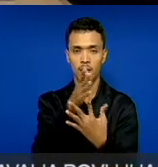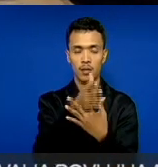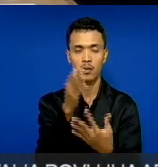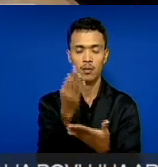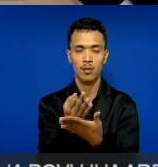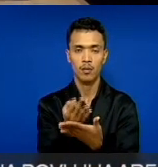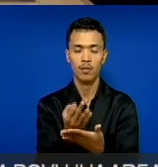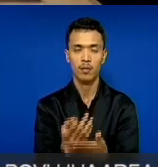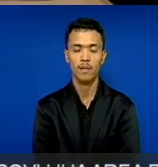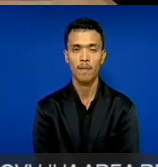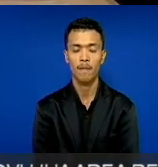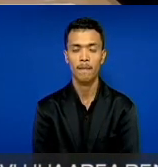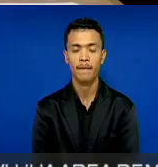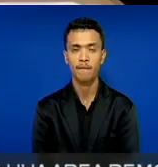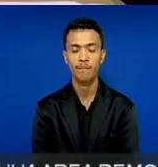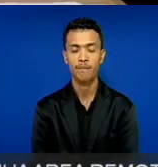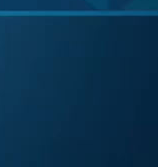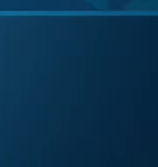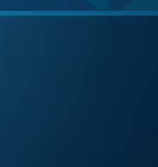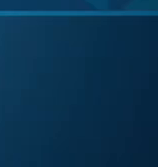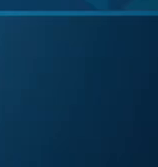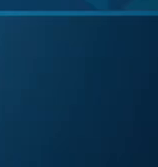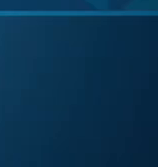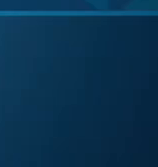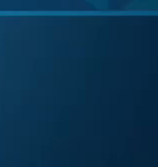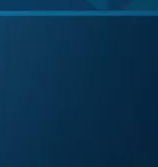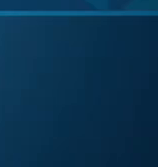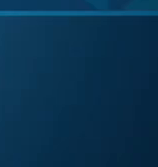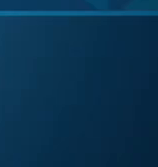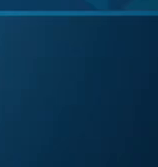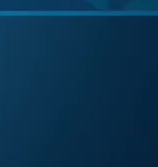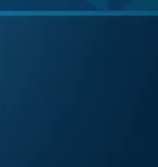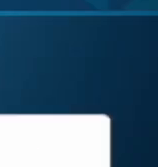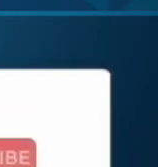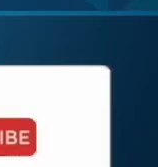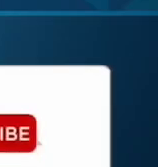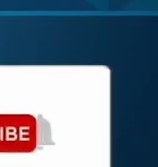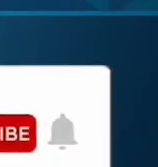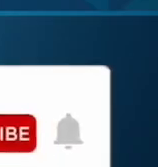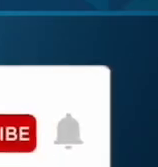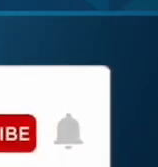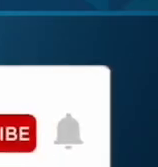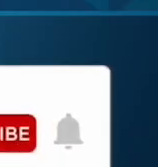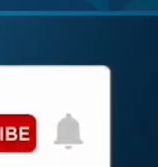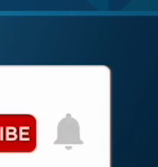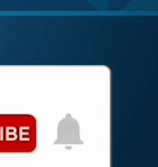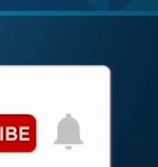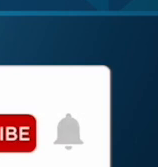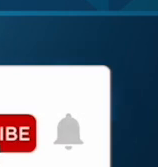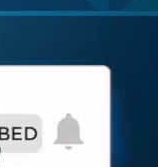OSAN. Nuno Moraes, Agostino Neno, RTL. A tu reta informação factuais não atuais, que te